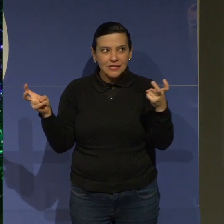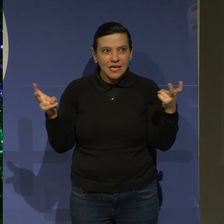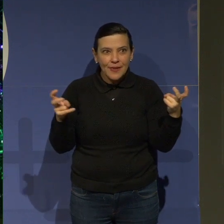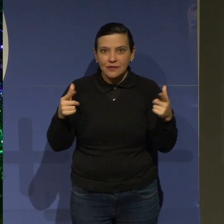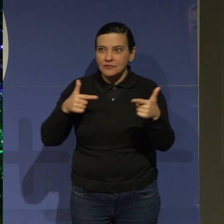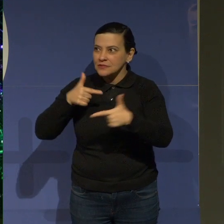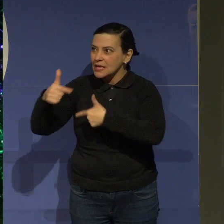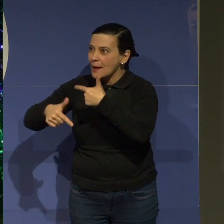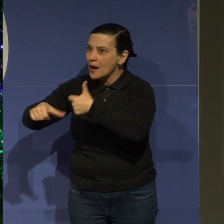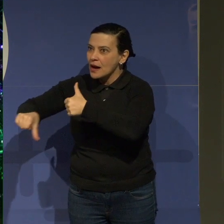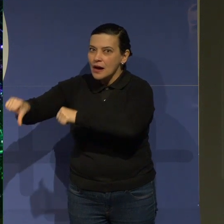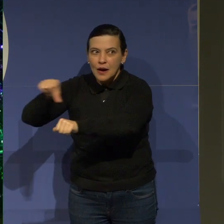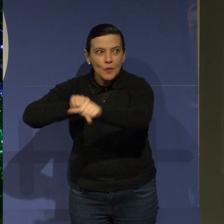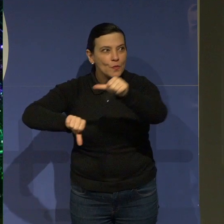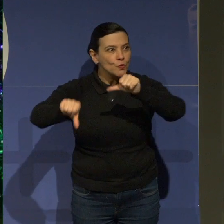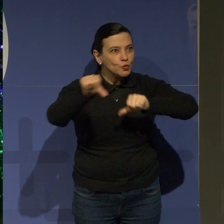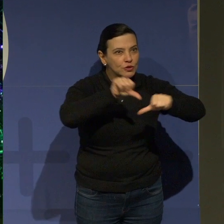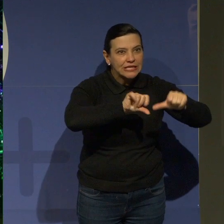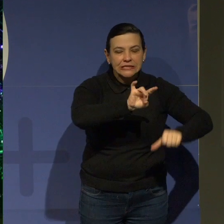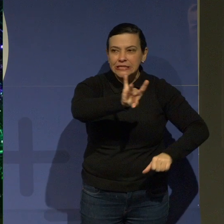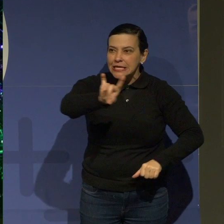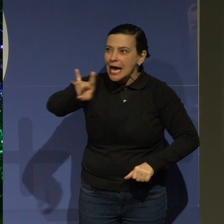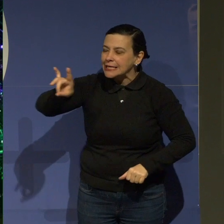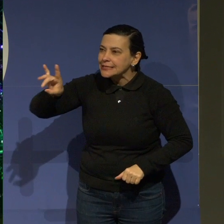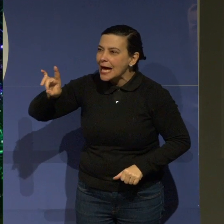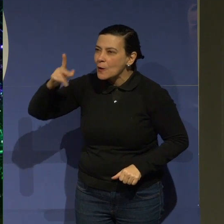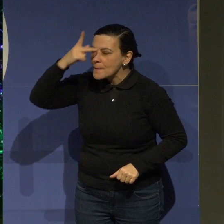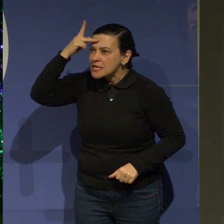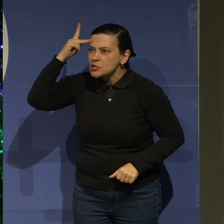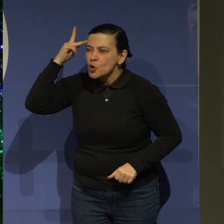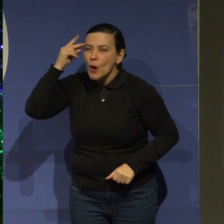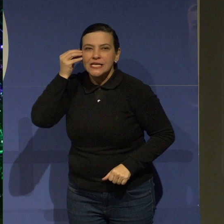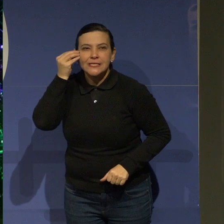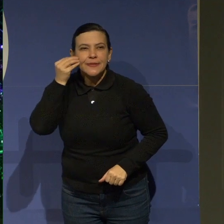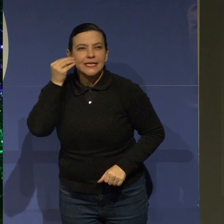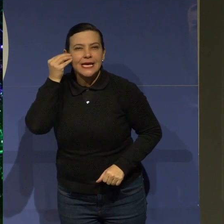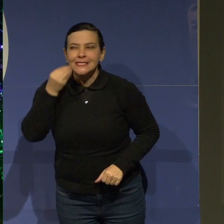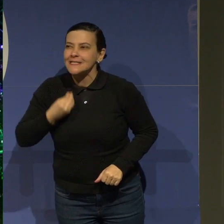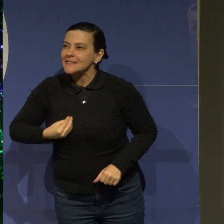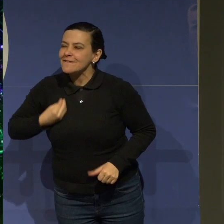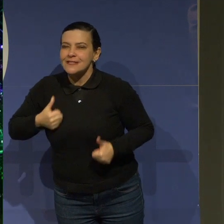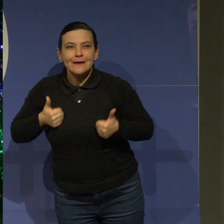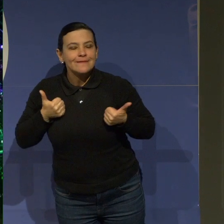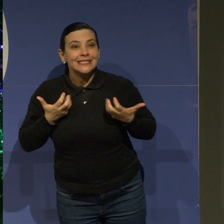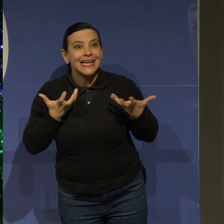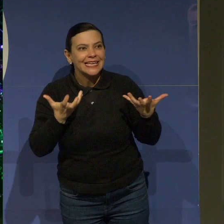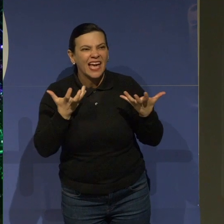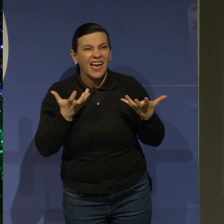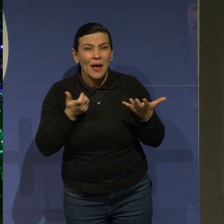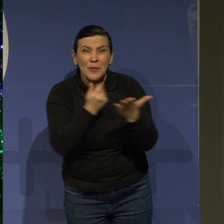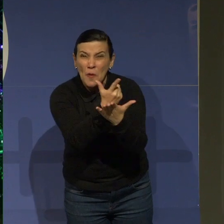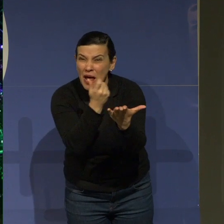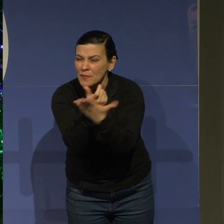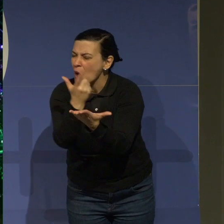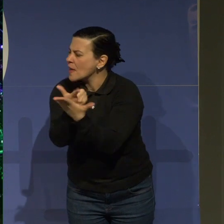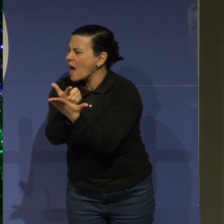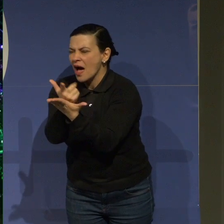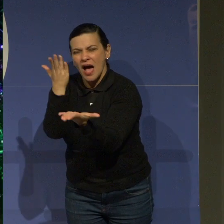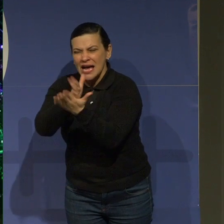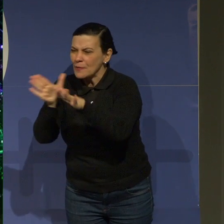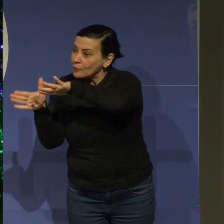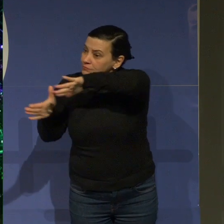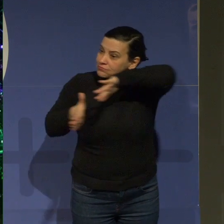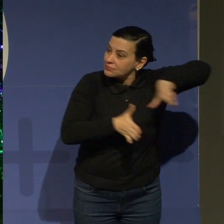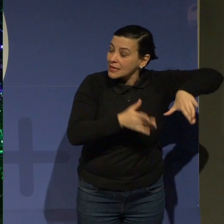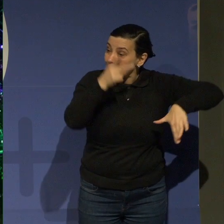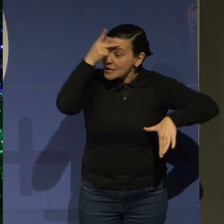trabalho, no mundo das experiências. As pessoas estão buscando experiências, não estão buscando mais consumir. Então, como a gente pode aliar